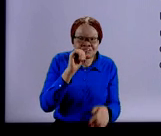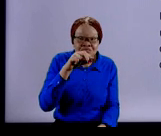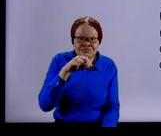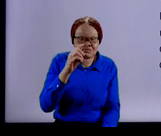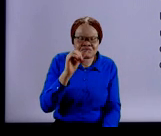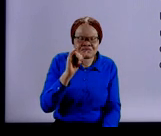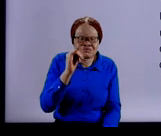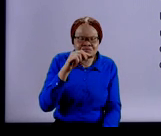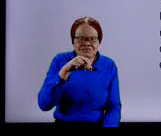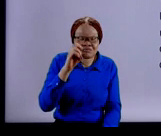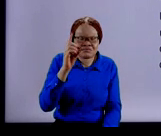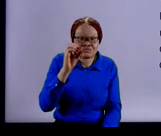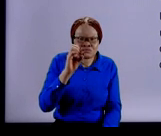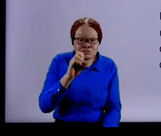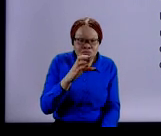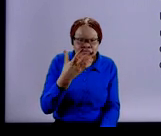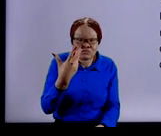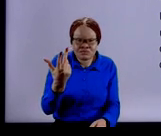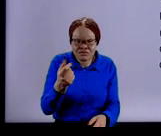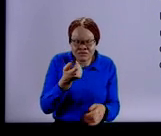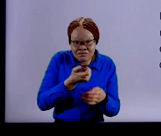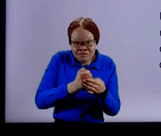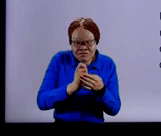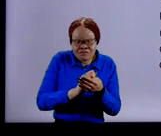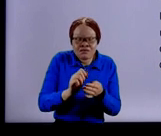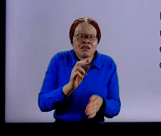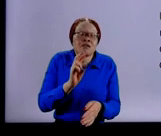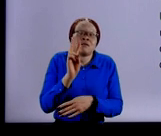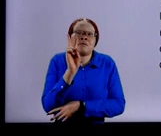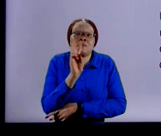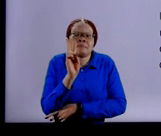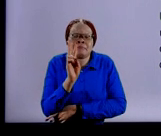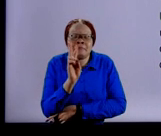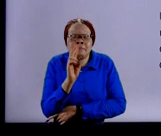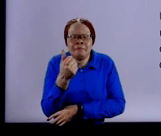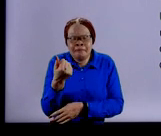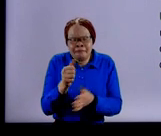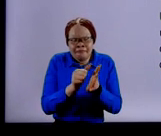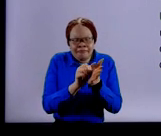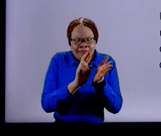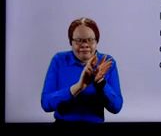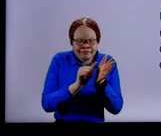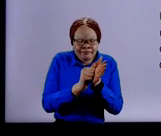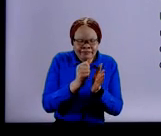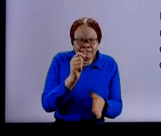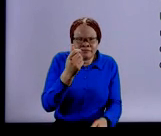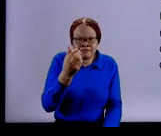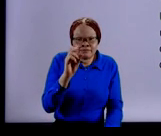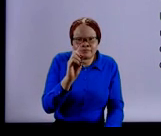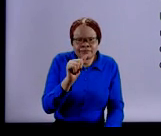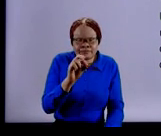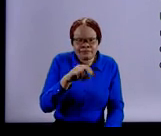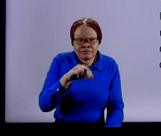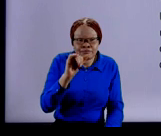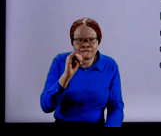artigos indefinidos irão aparecer a verde e os artigos definidos